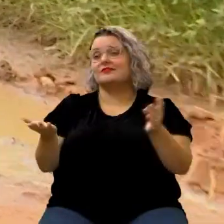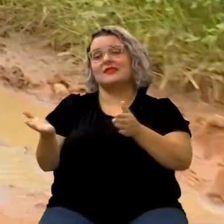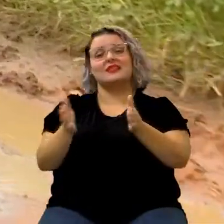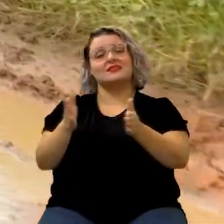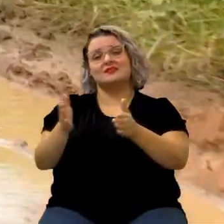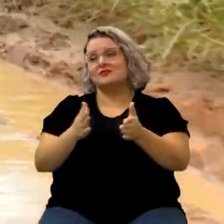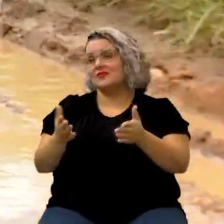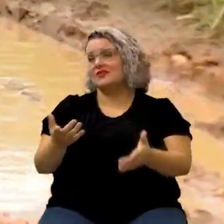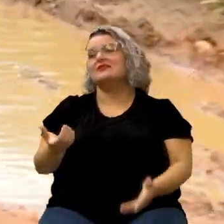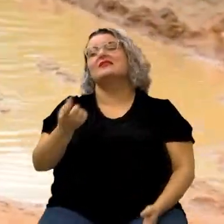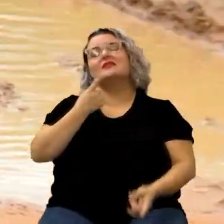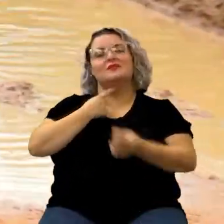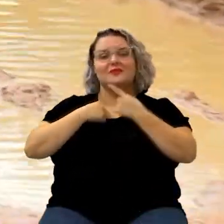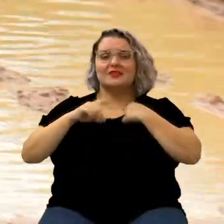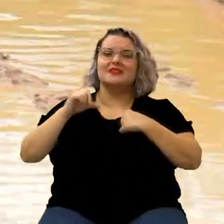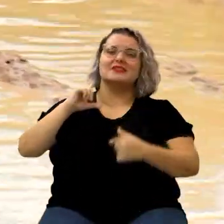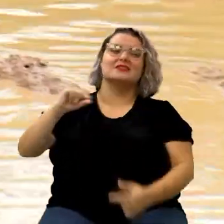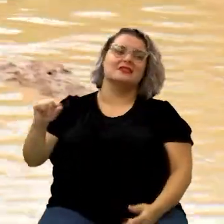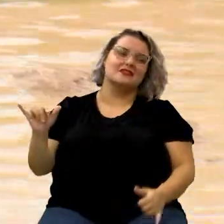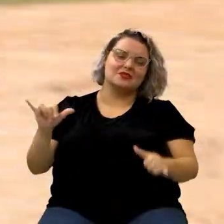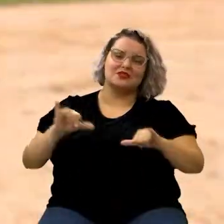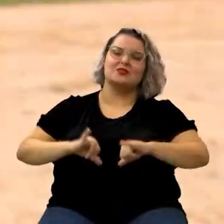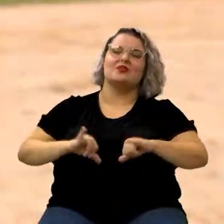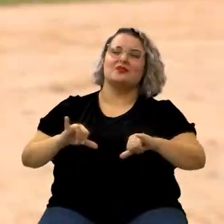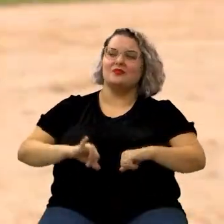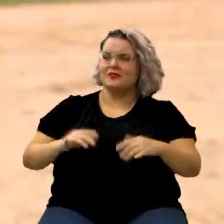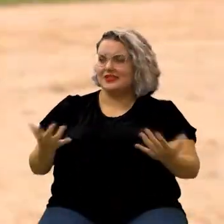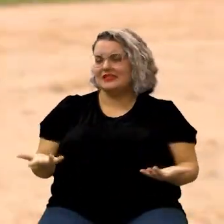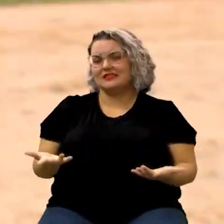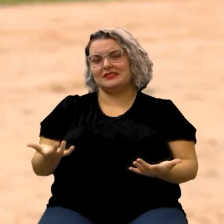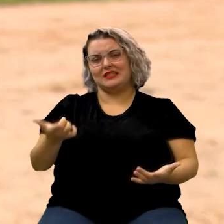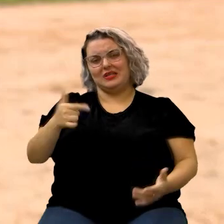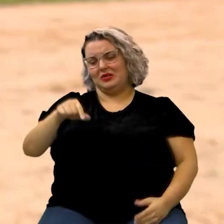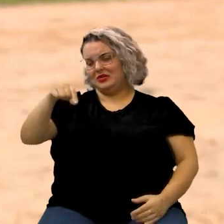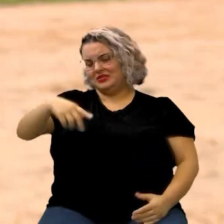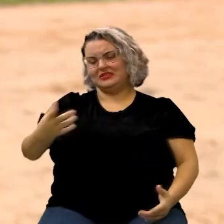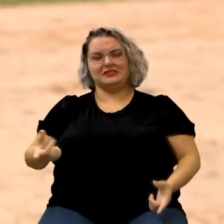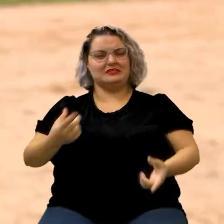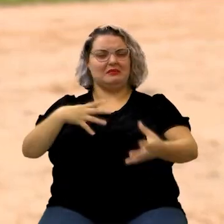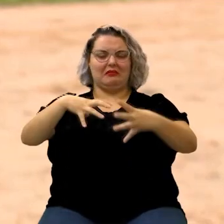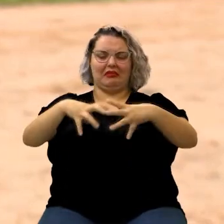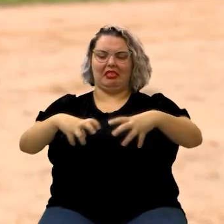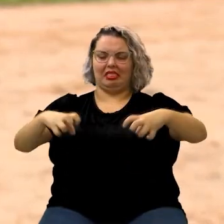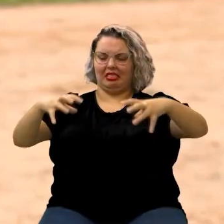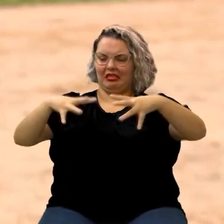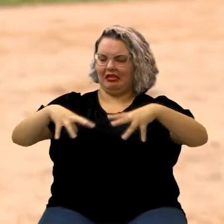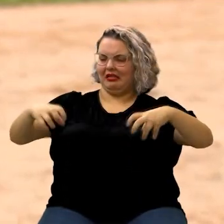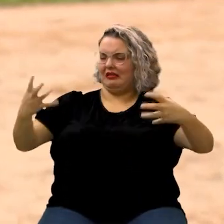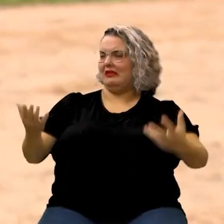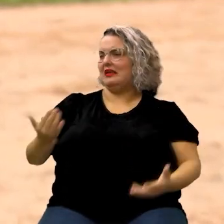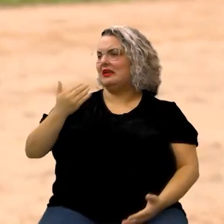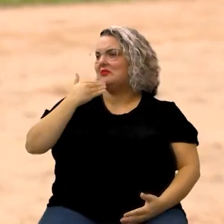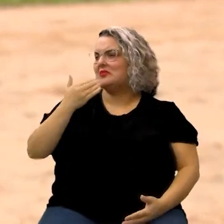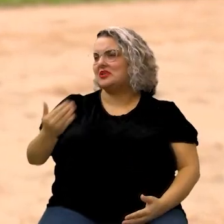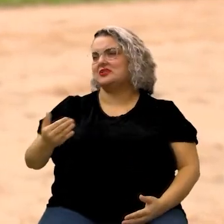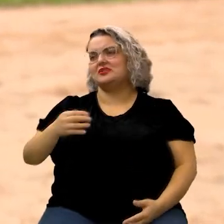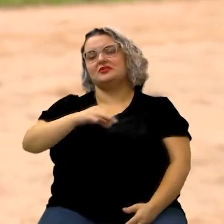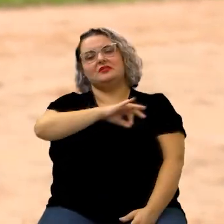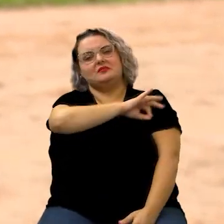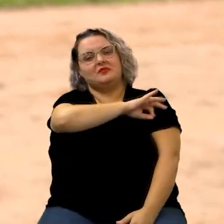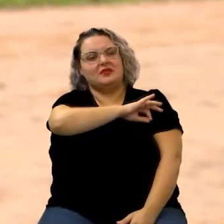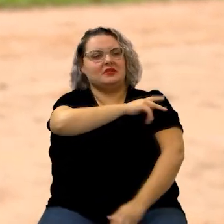dá vontade de sair de tão sofrido que é permanecer né andar nessas estradas e sempre pedindo para prefeitura